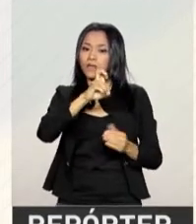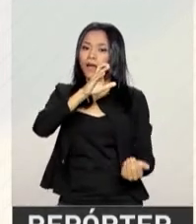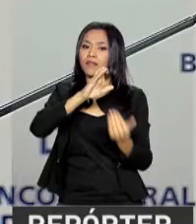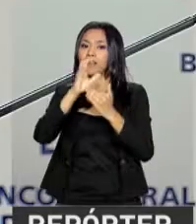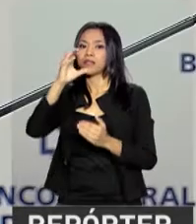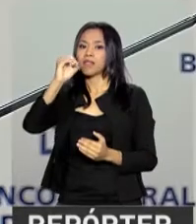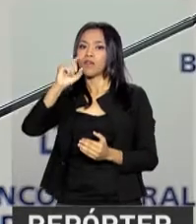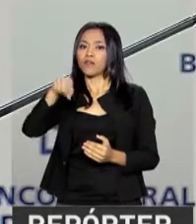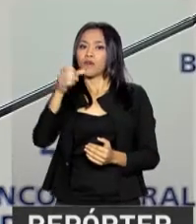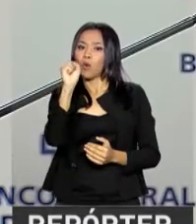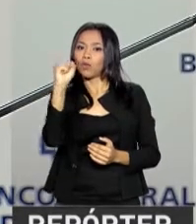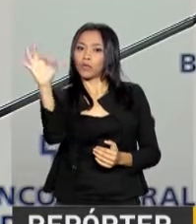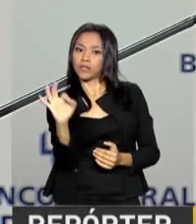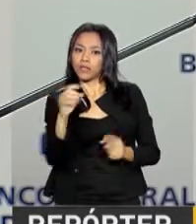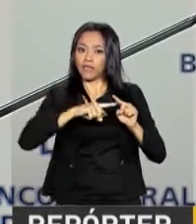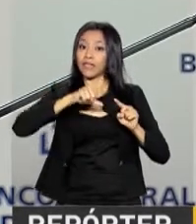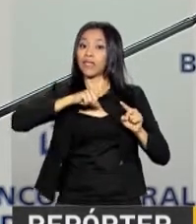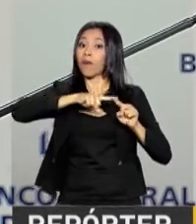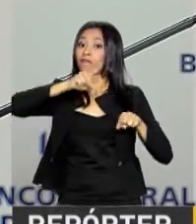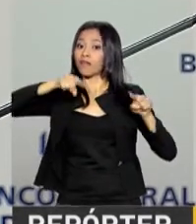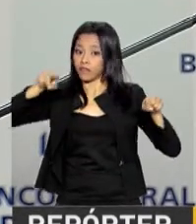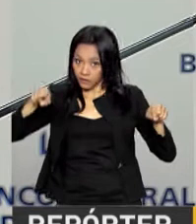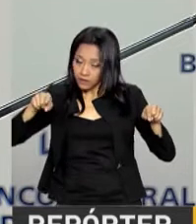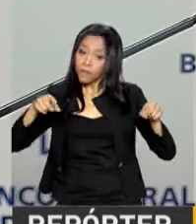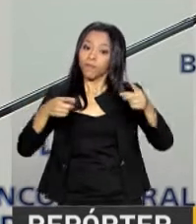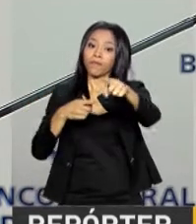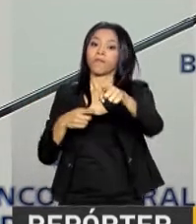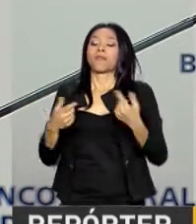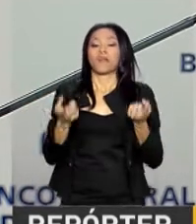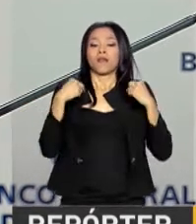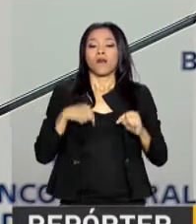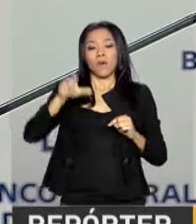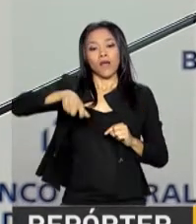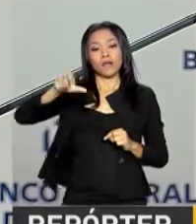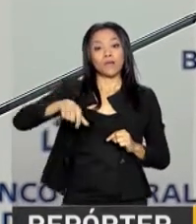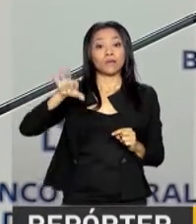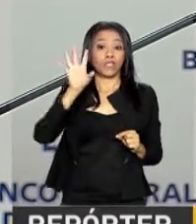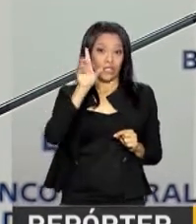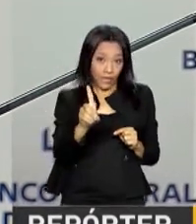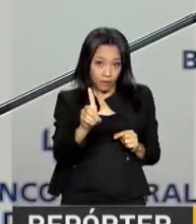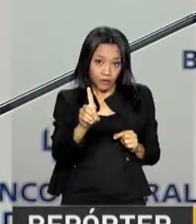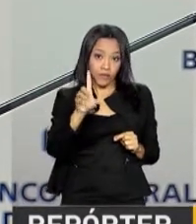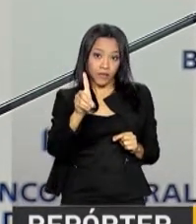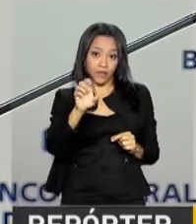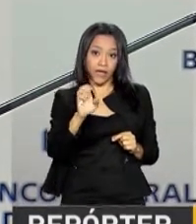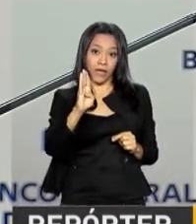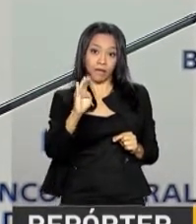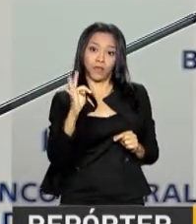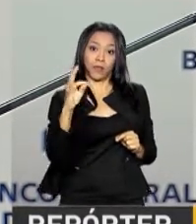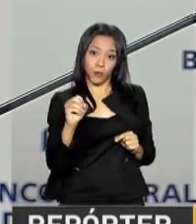cento queremos incentivar a utilização do cartão de débito e caminha para que cartão de débito seja um instrumento de